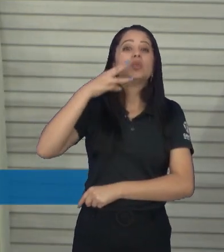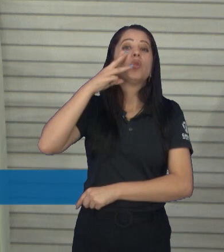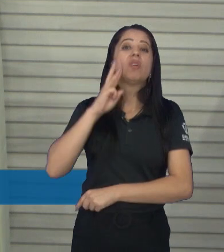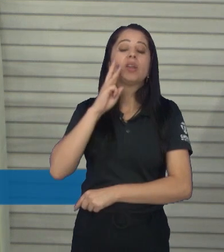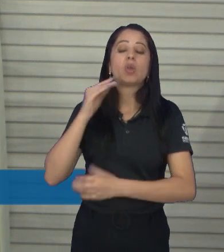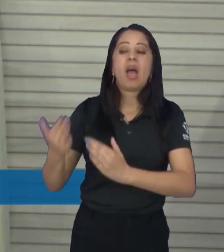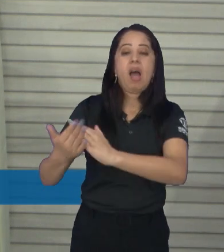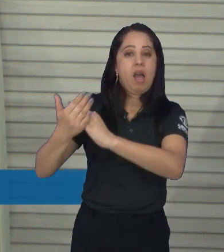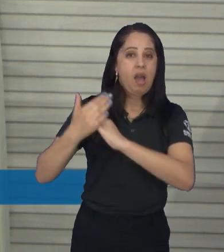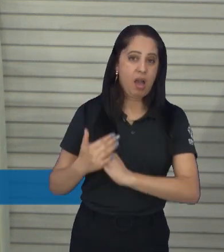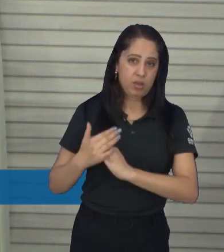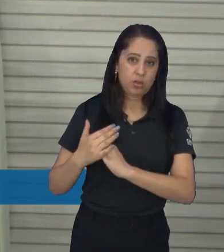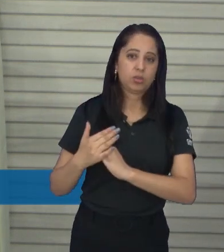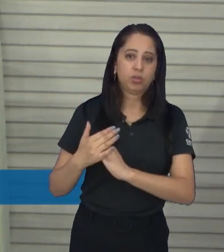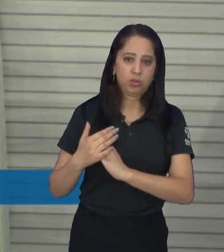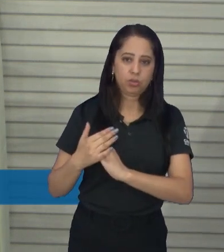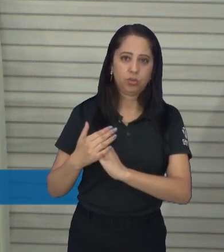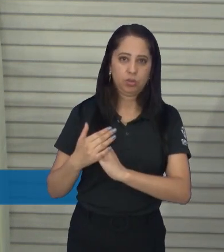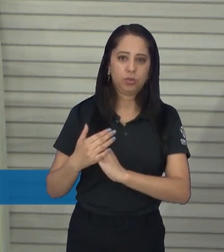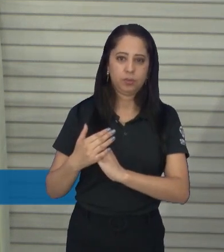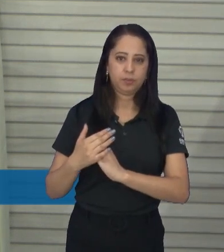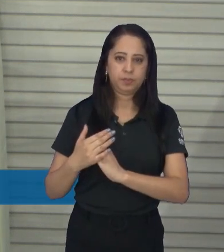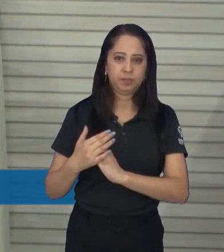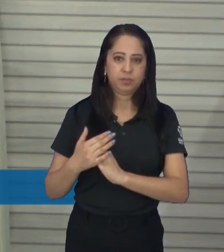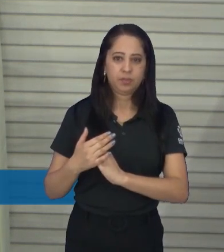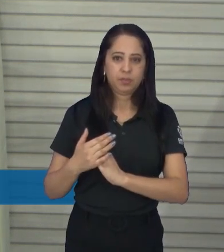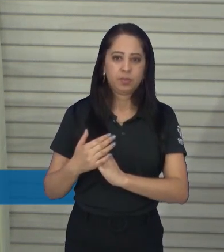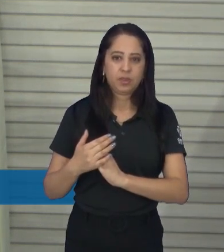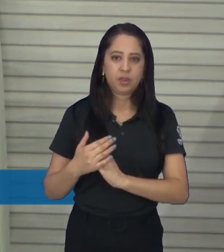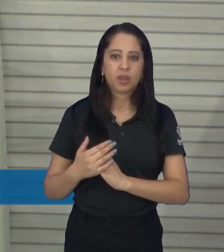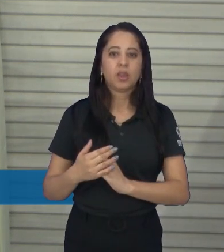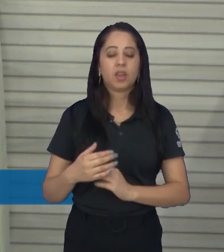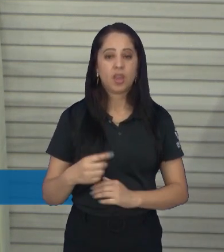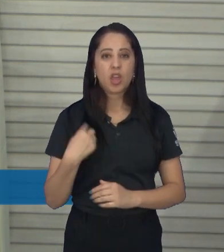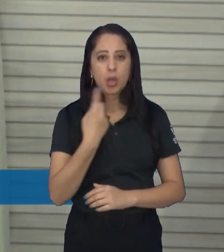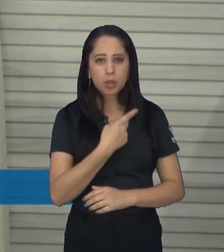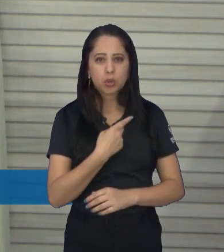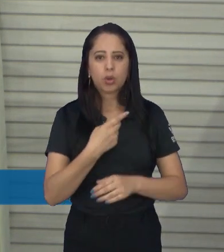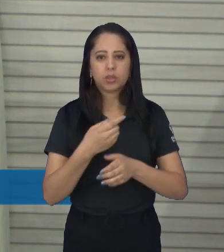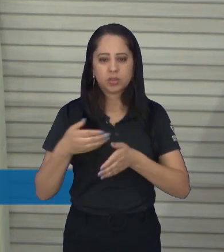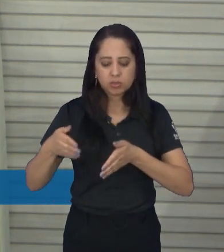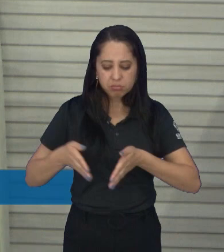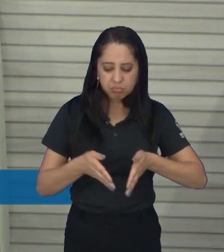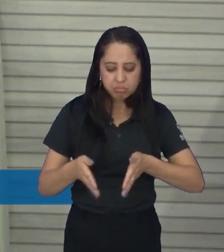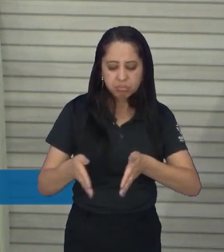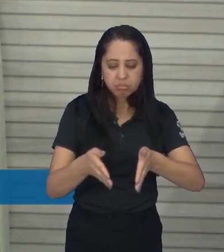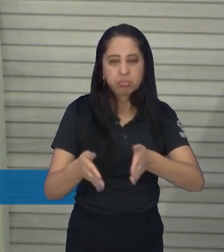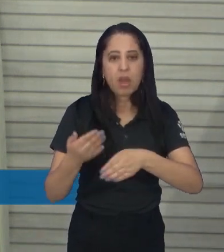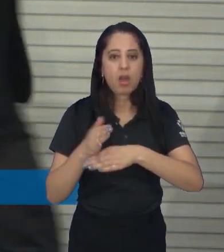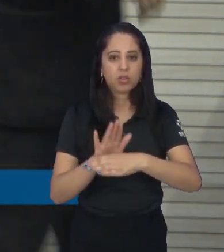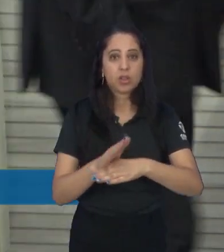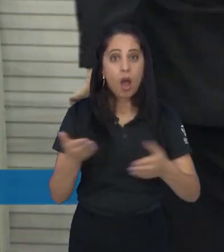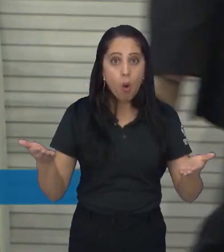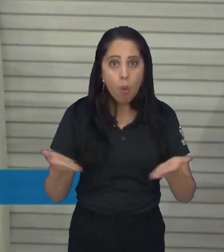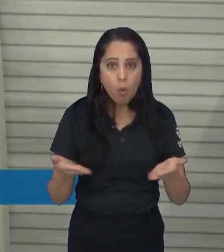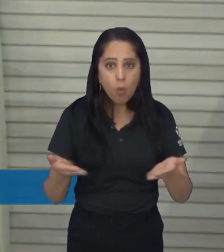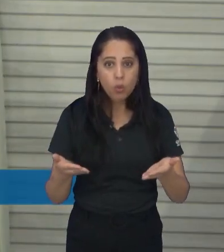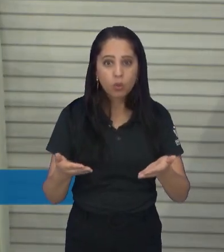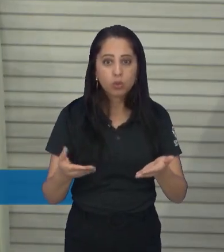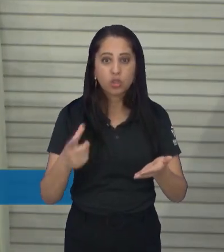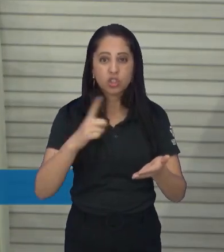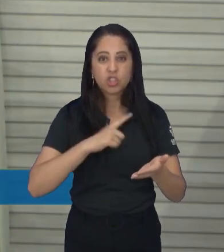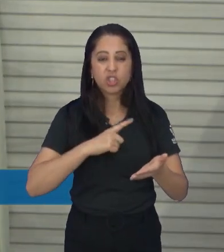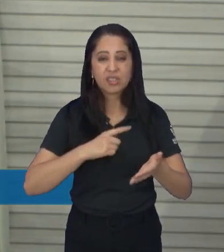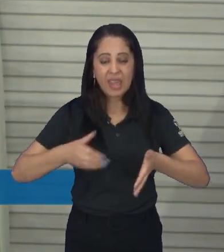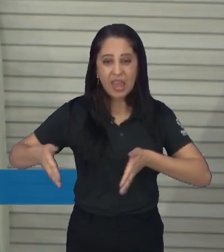cedeu aquelas Manilha para manilhar o nosso caminho ao nosso Beco hoje nós temos